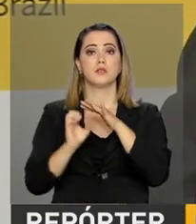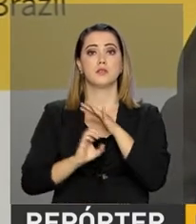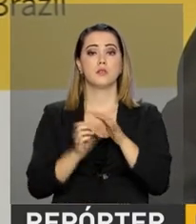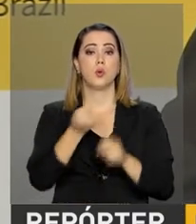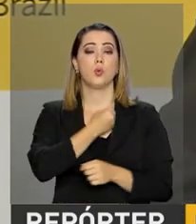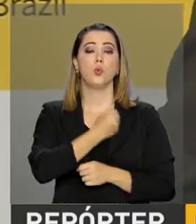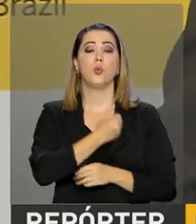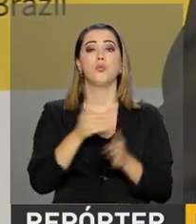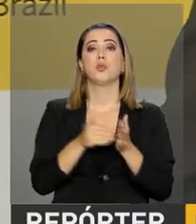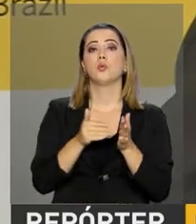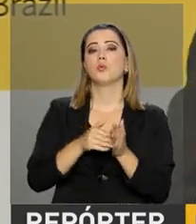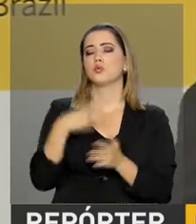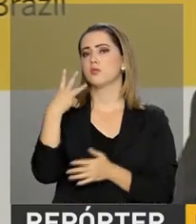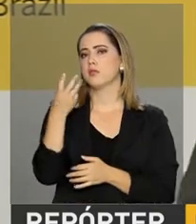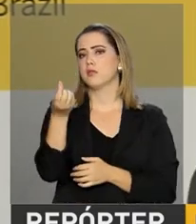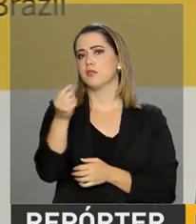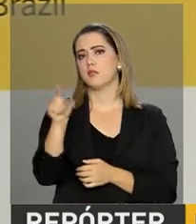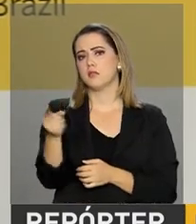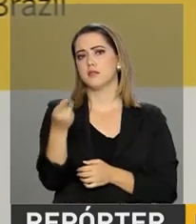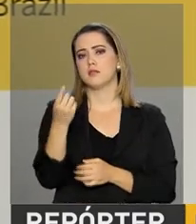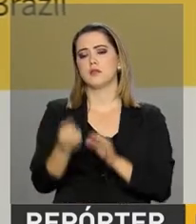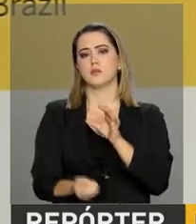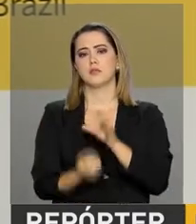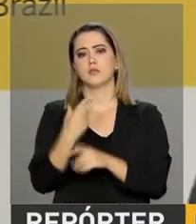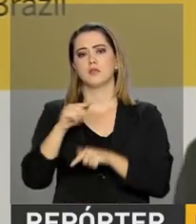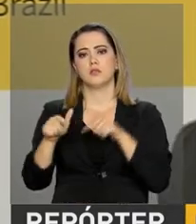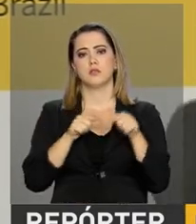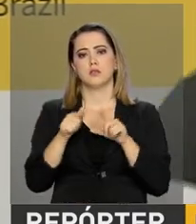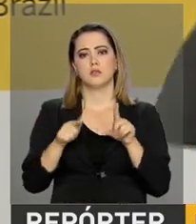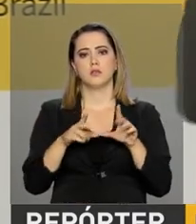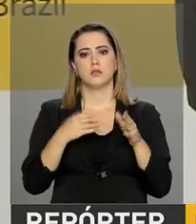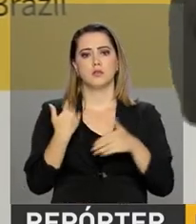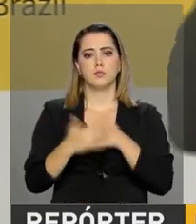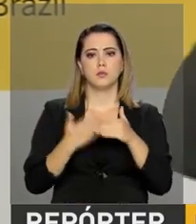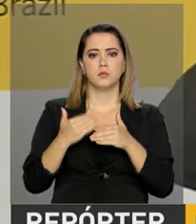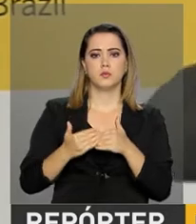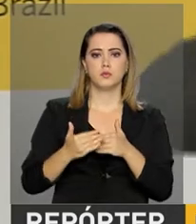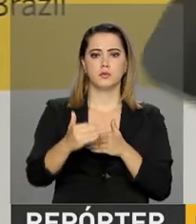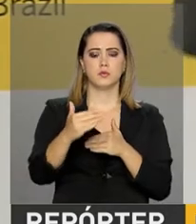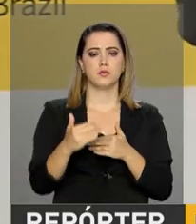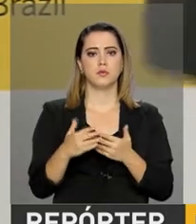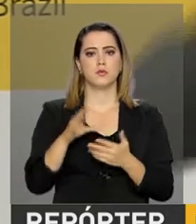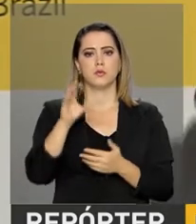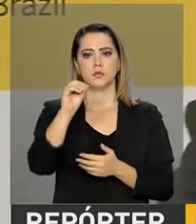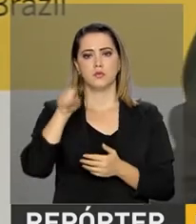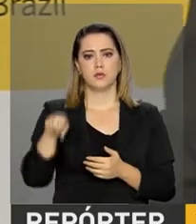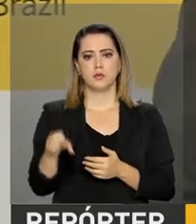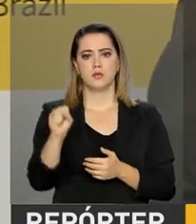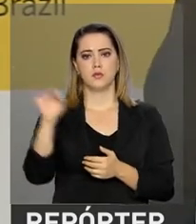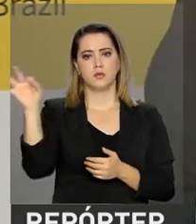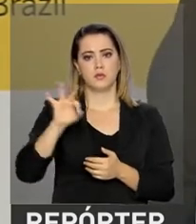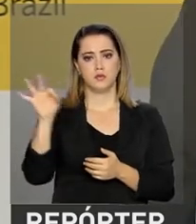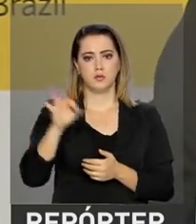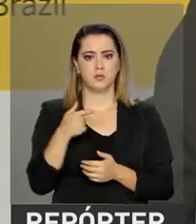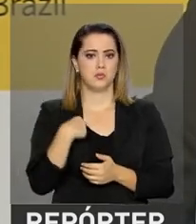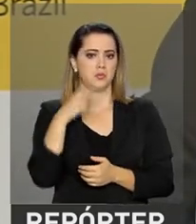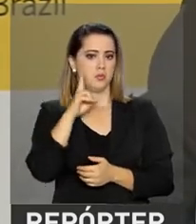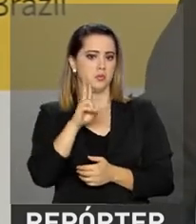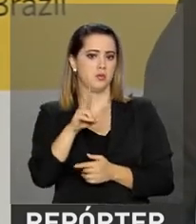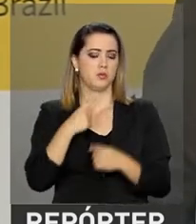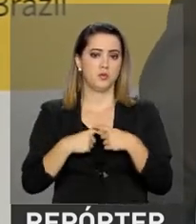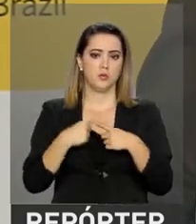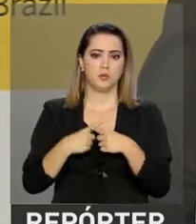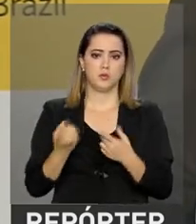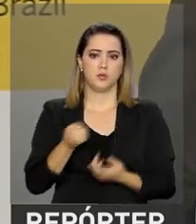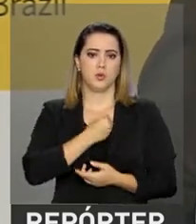foram criados ea produção e 0.8 18% e não vou analisar porque vou